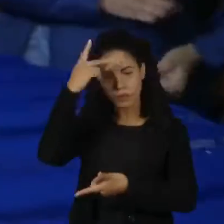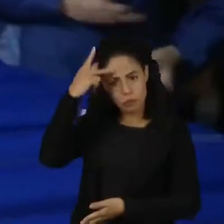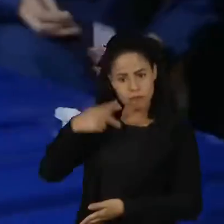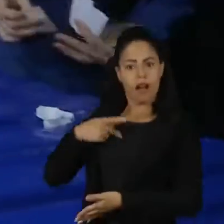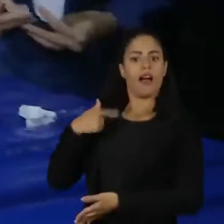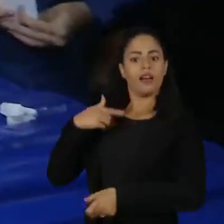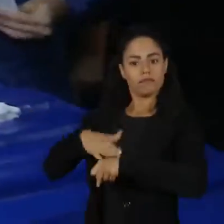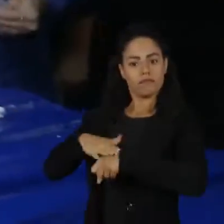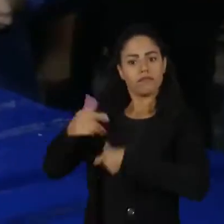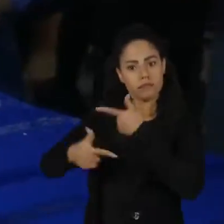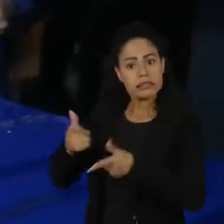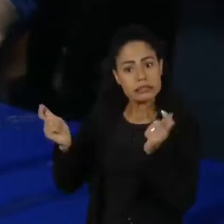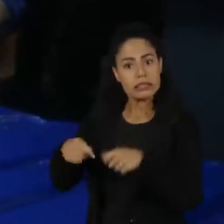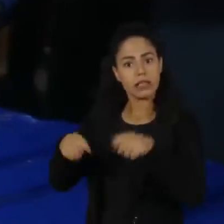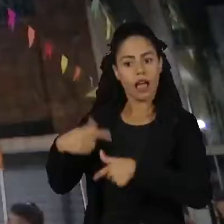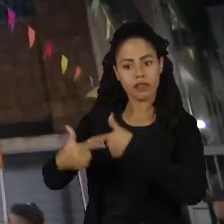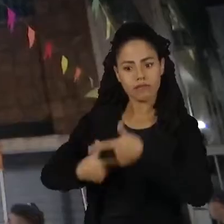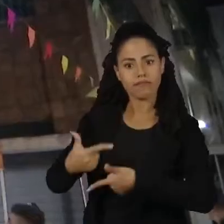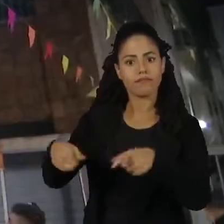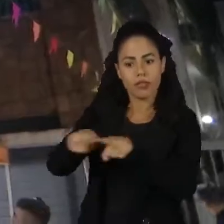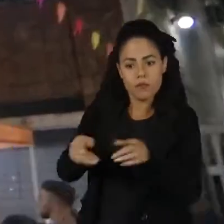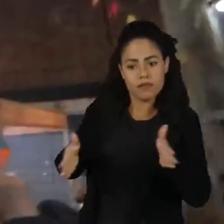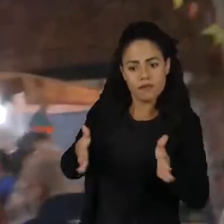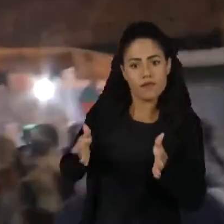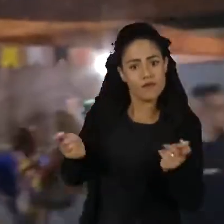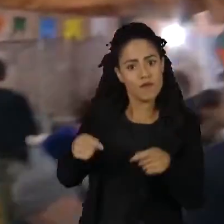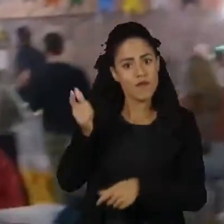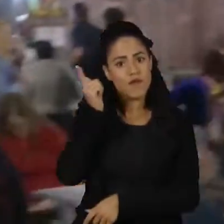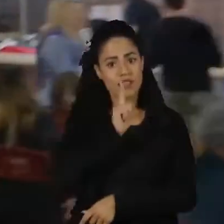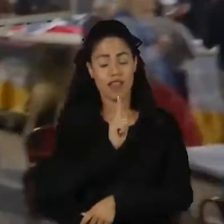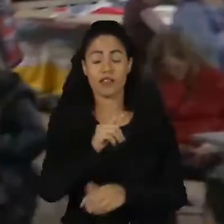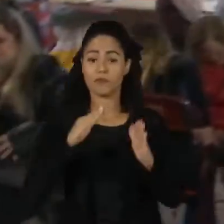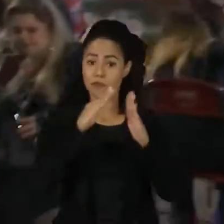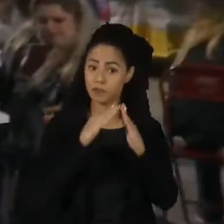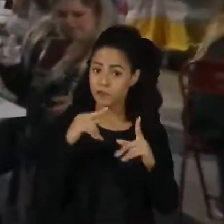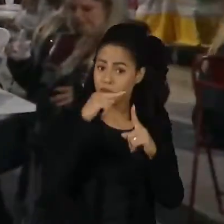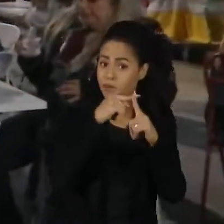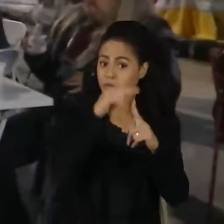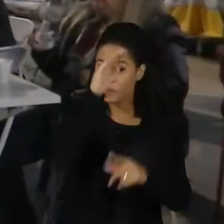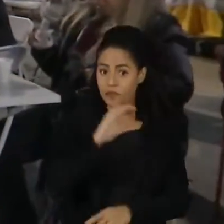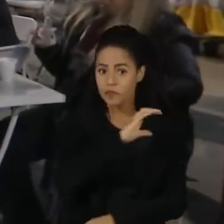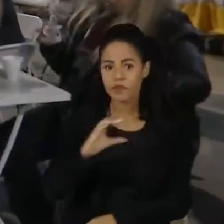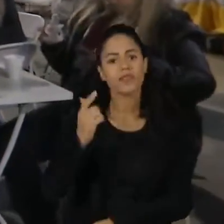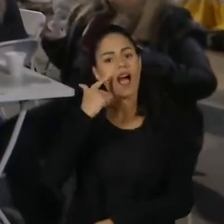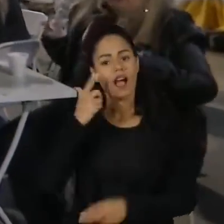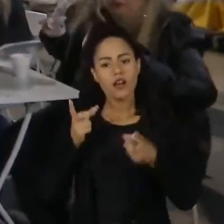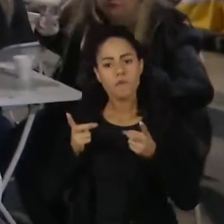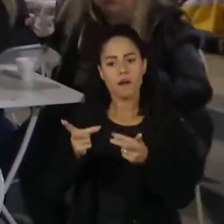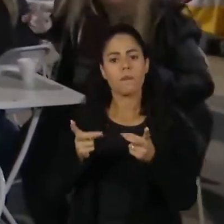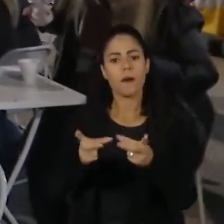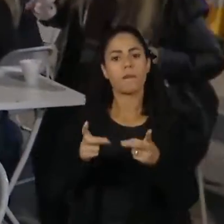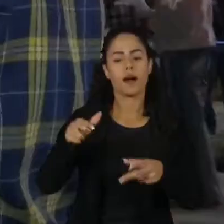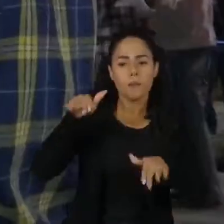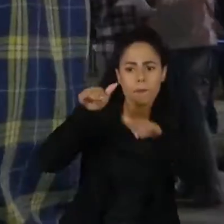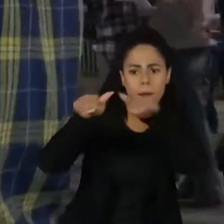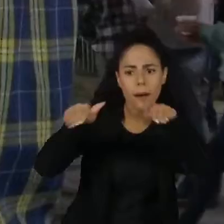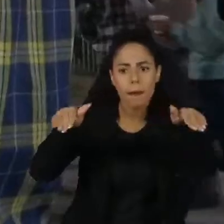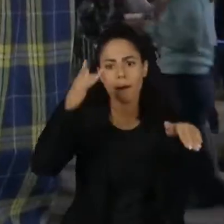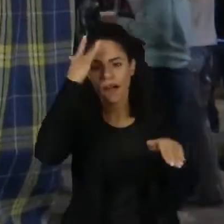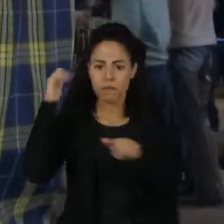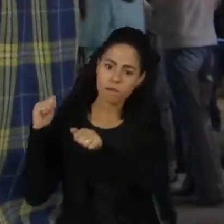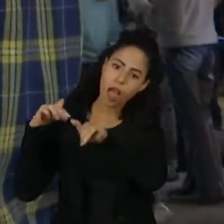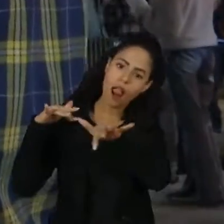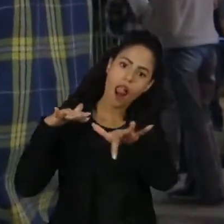emprego direto e emprego indireto. Já nesta paróquia, na Zona Oeste, a quermesse movimenta a comunidade local e